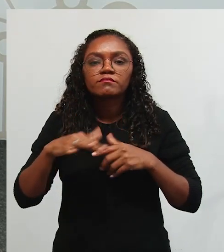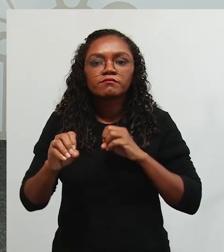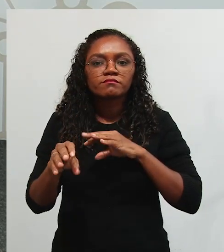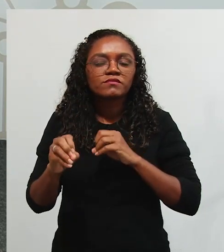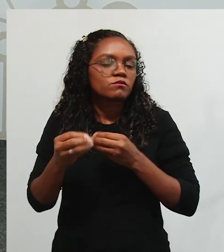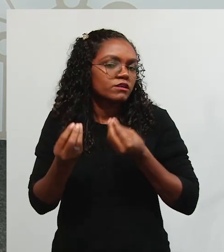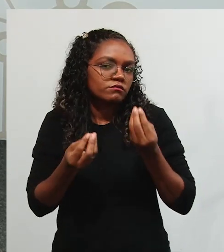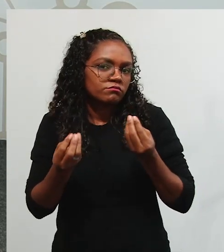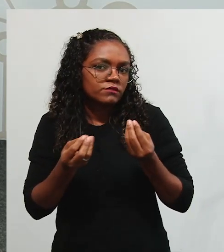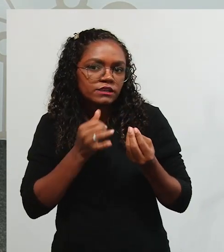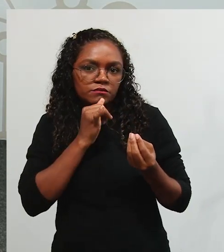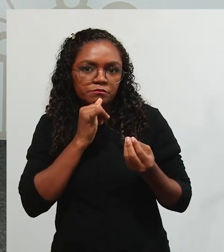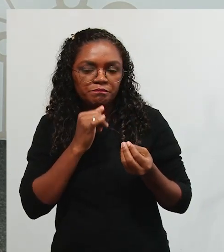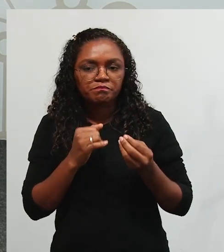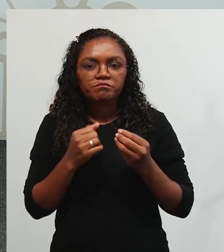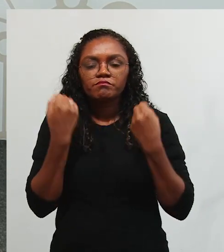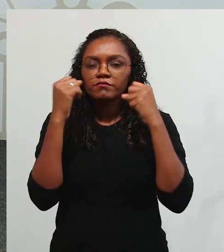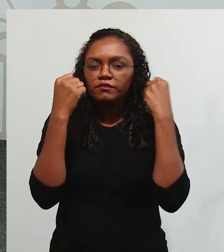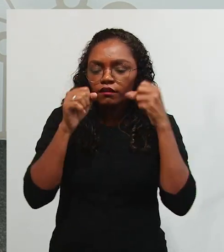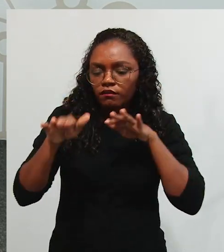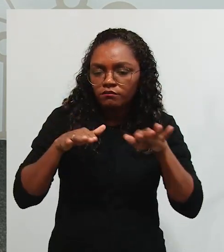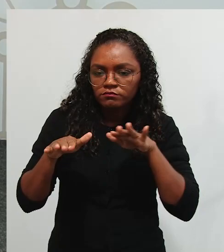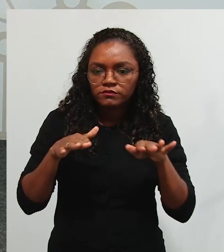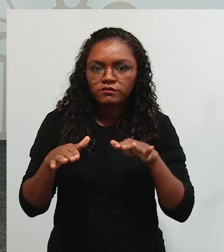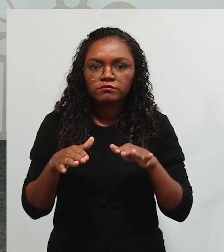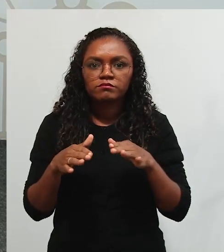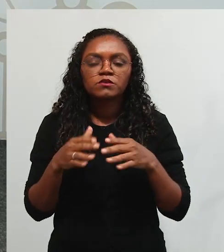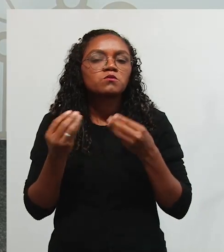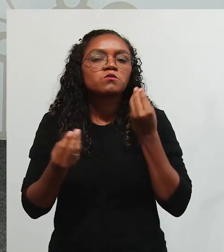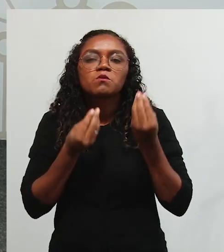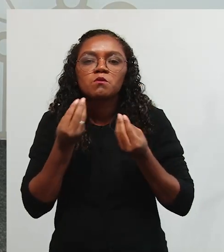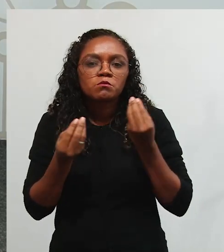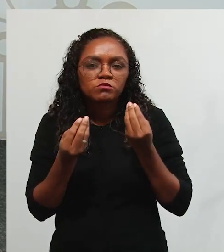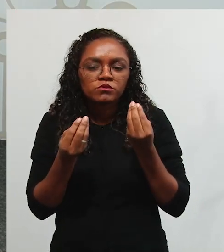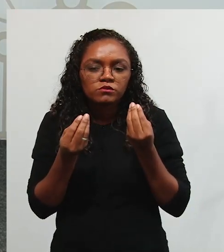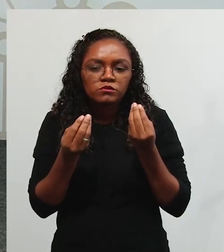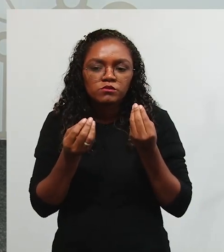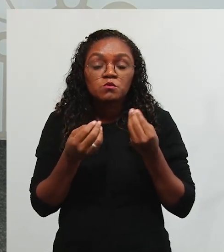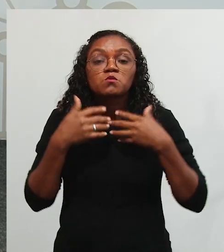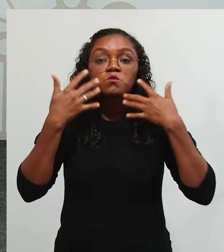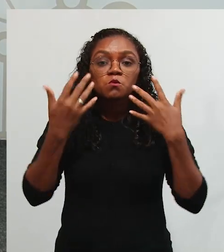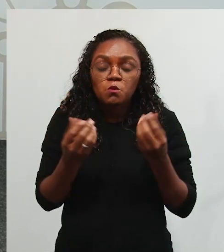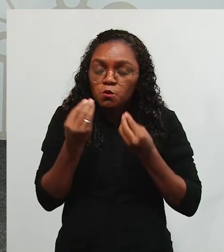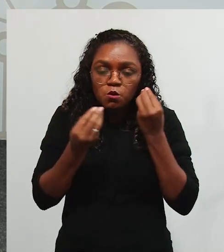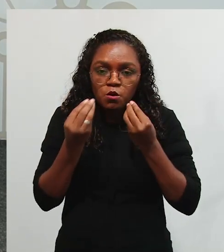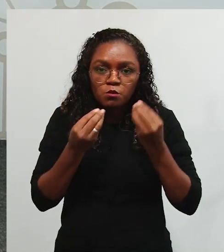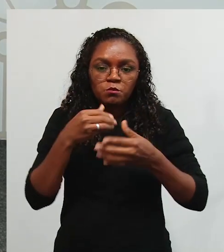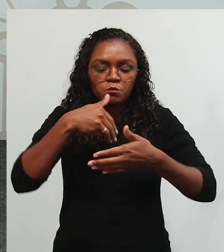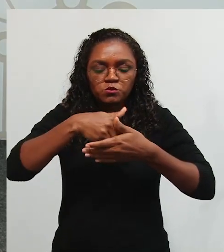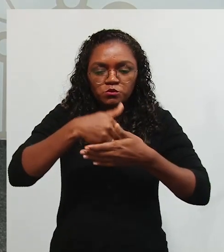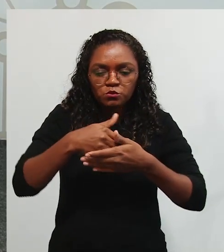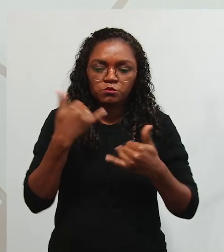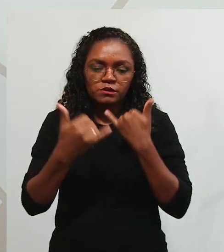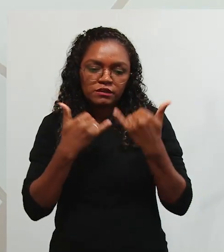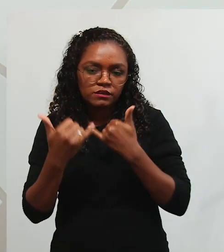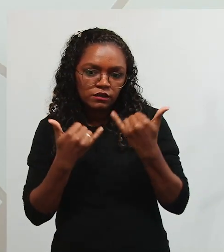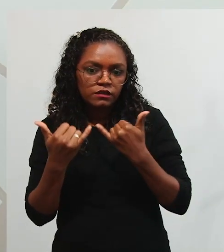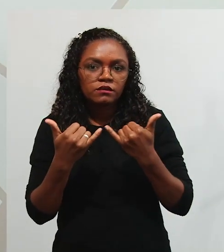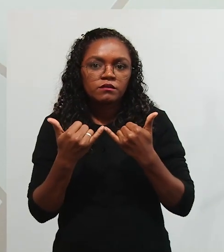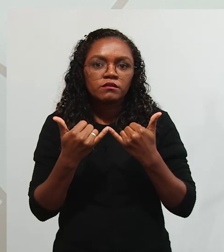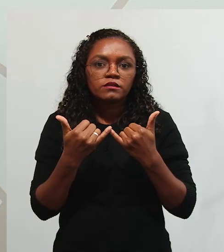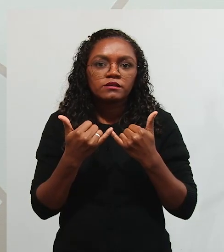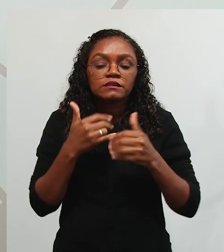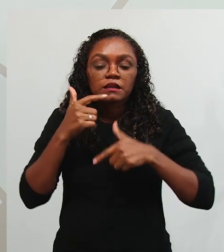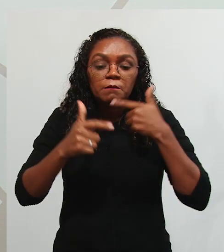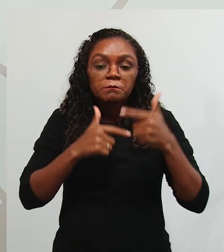exemplo, motricidade, coordenação motora. O que o jogo, a brincadeira, a recreação